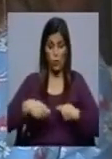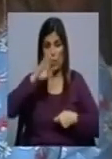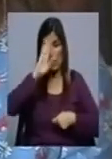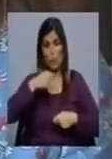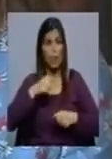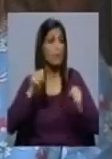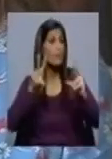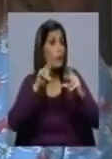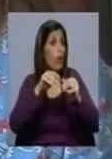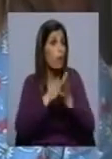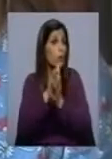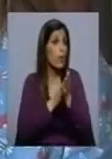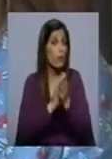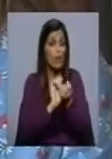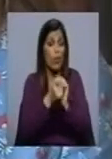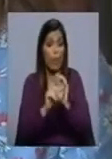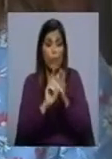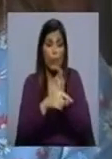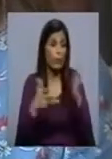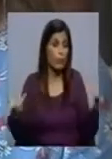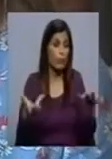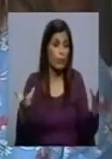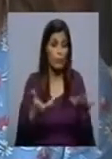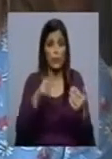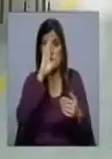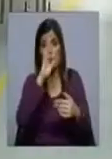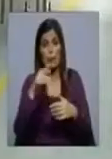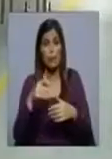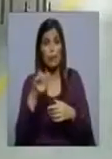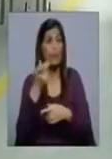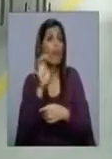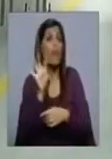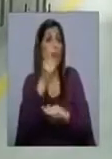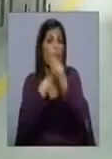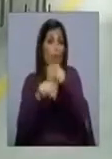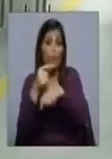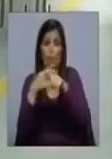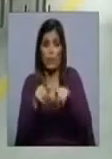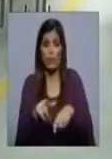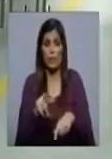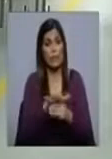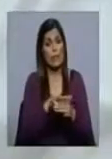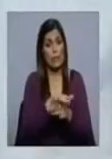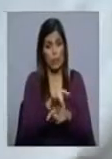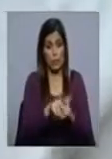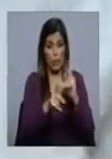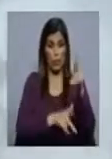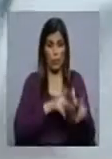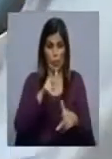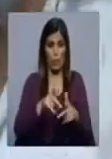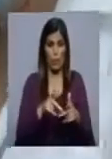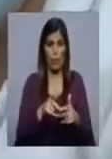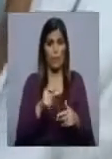novas oportunidades alterar projetos e identificar novos canais de venda no caso desta indústria aposta